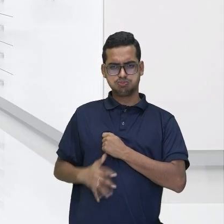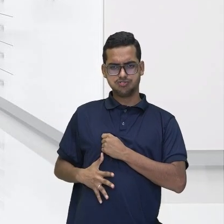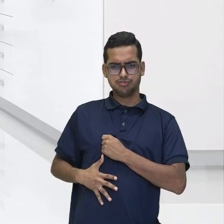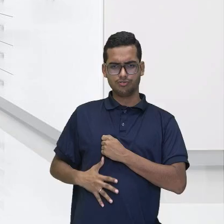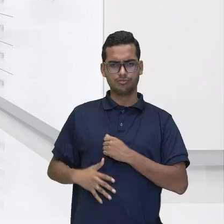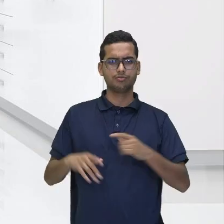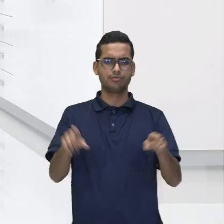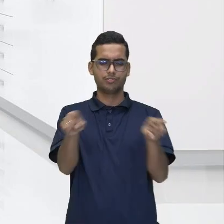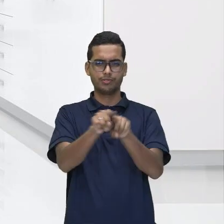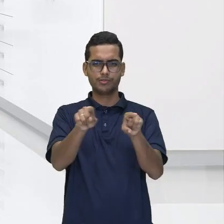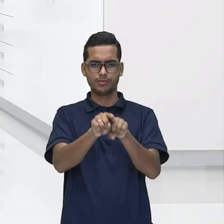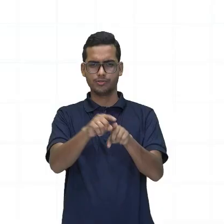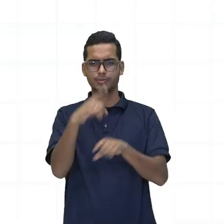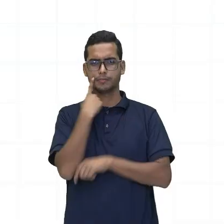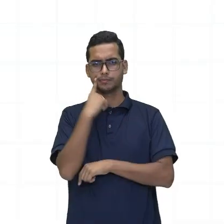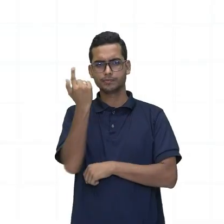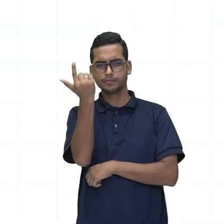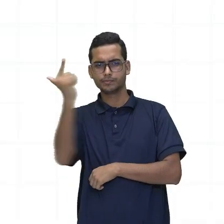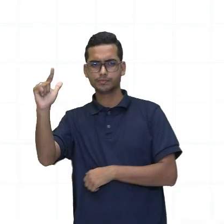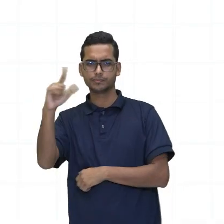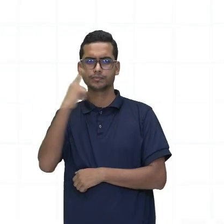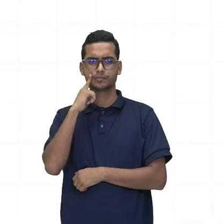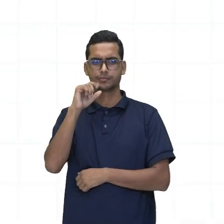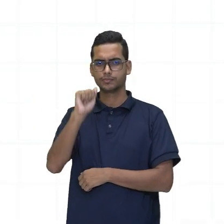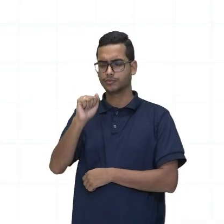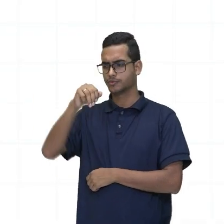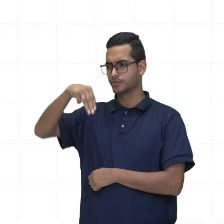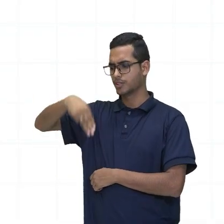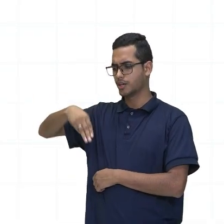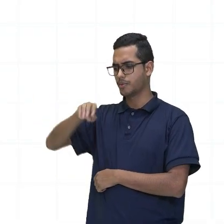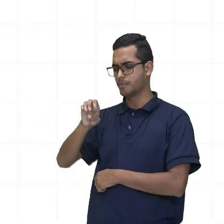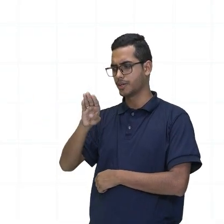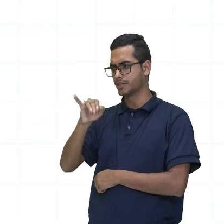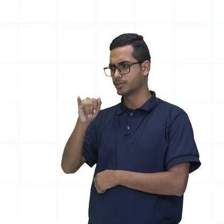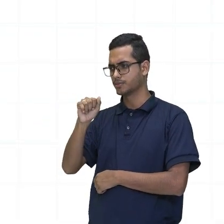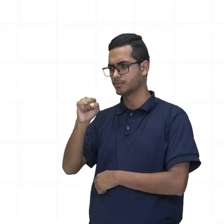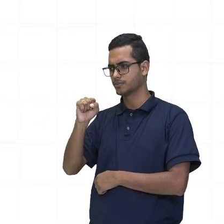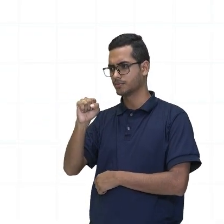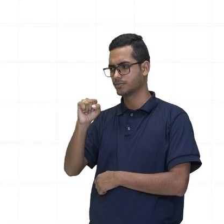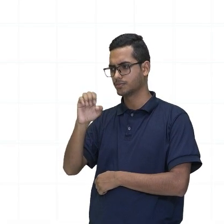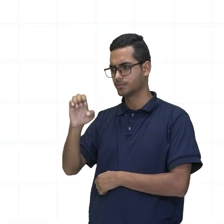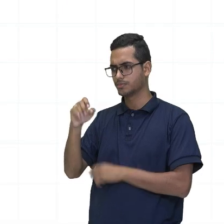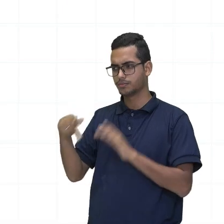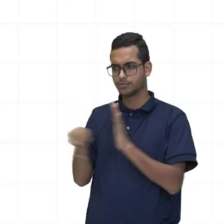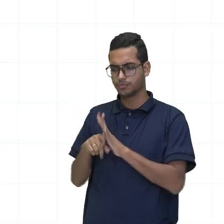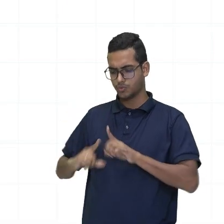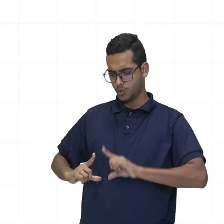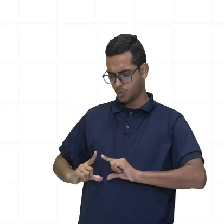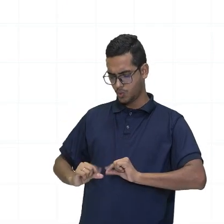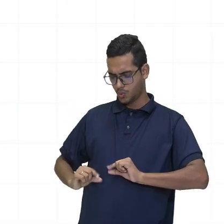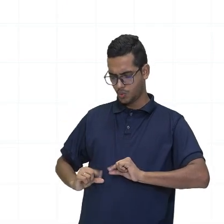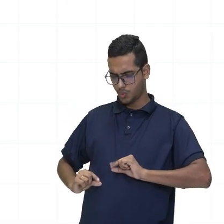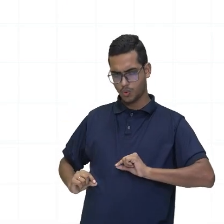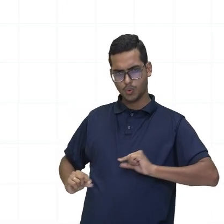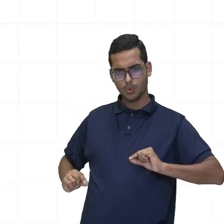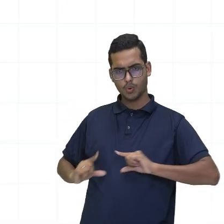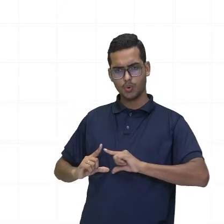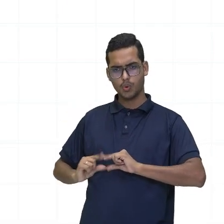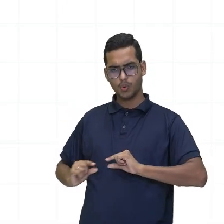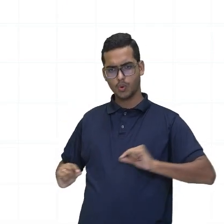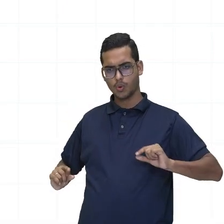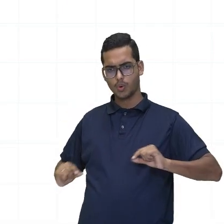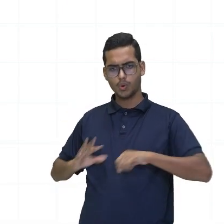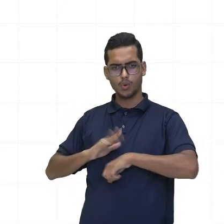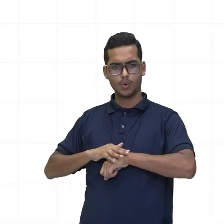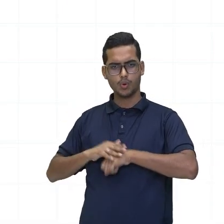doença é a amebíase. Veja que a amebíase já é um micro-organismo protozoário que causa essa